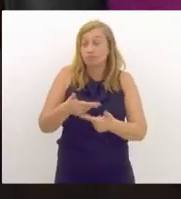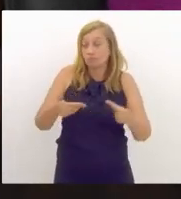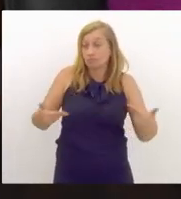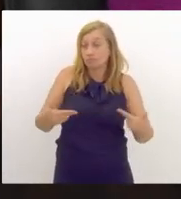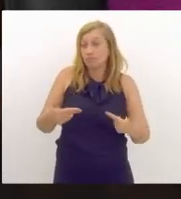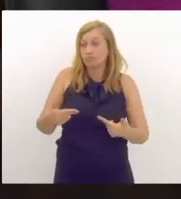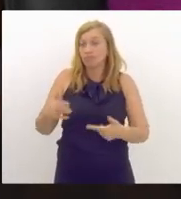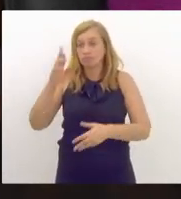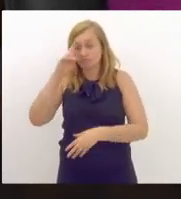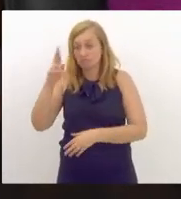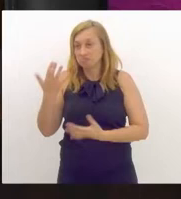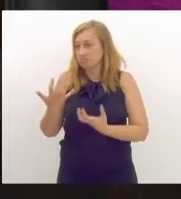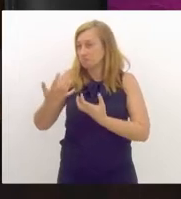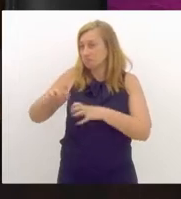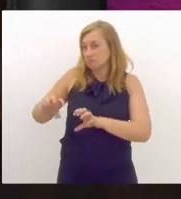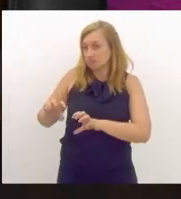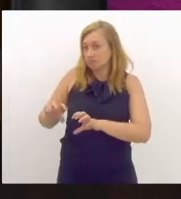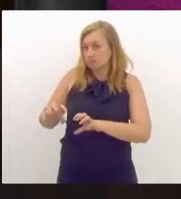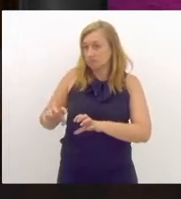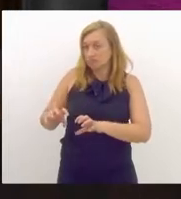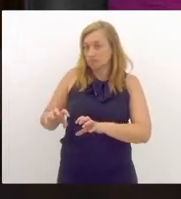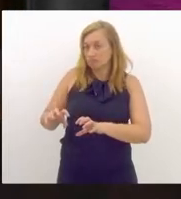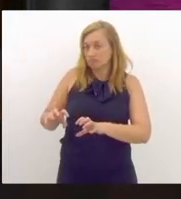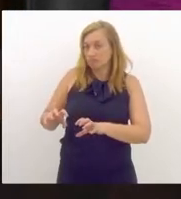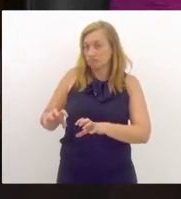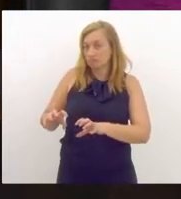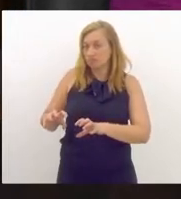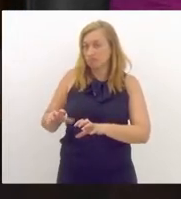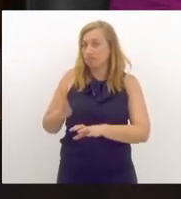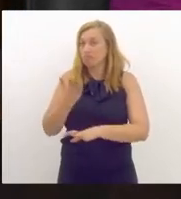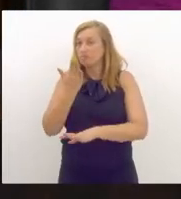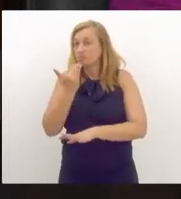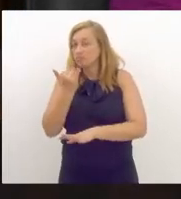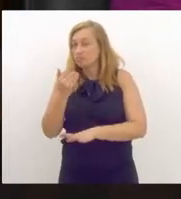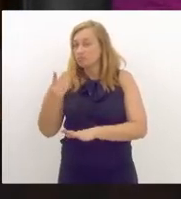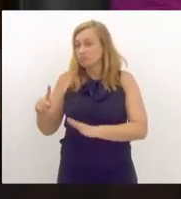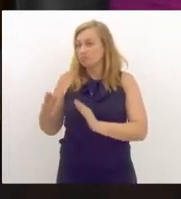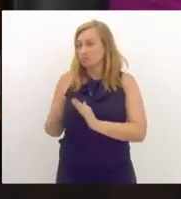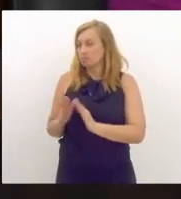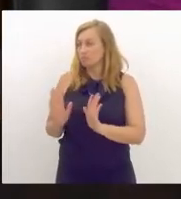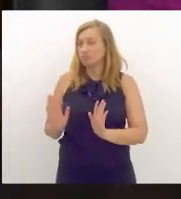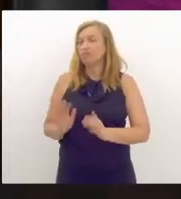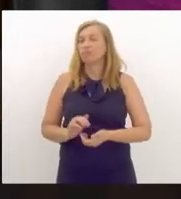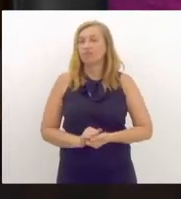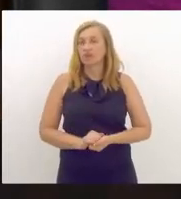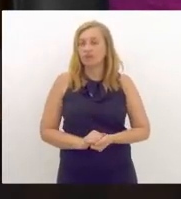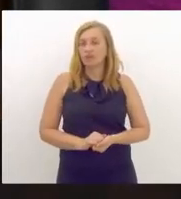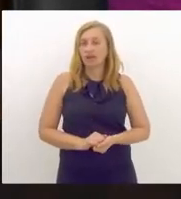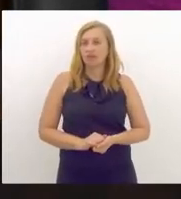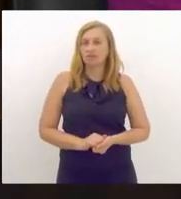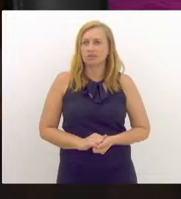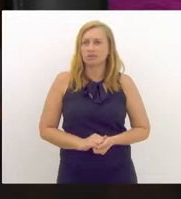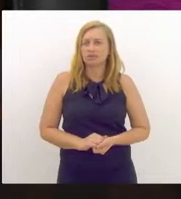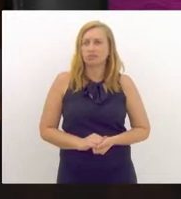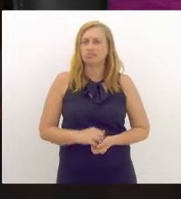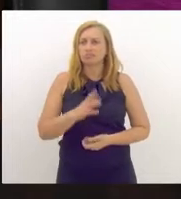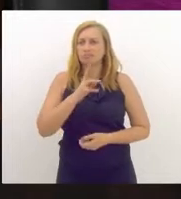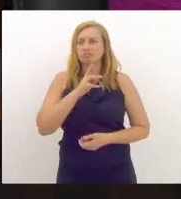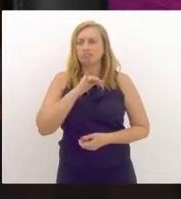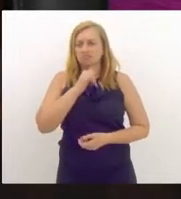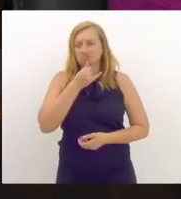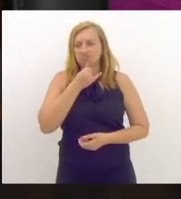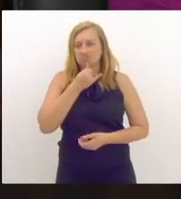não permitem que as trabalhadoras domésticas se alimentam no trabalho então isso é muito triste para nossa